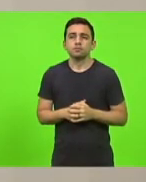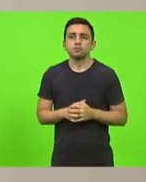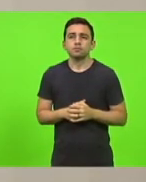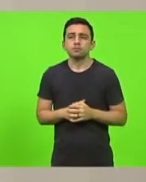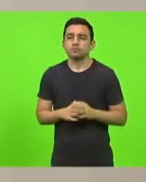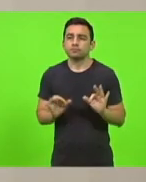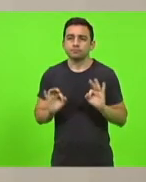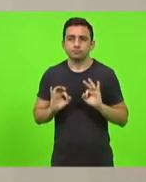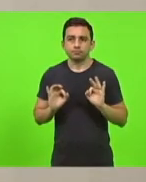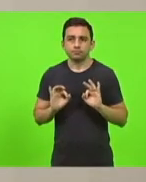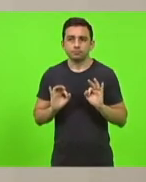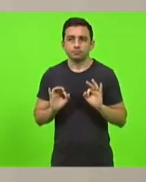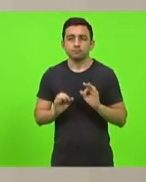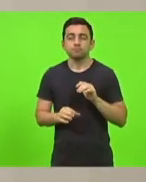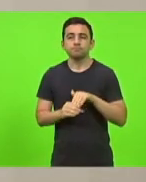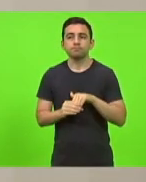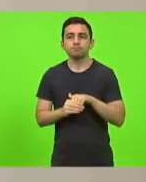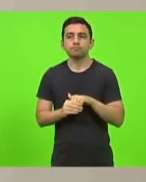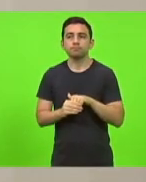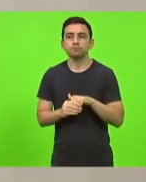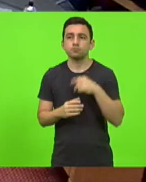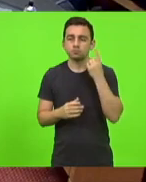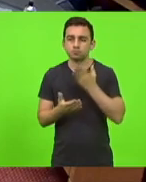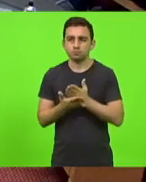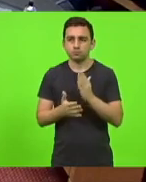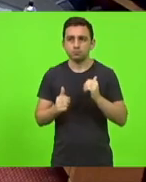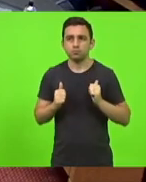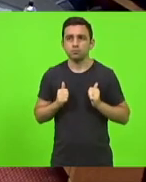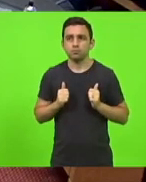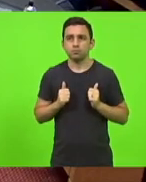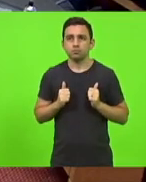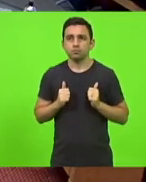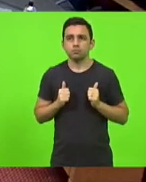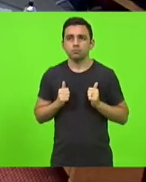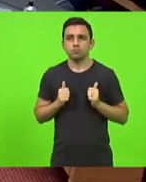Não havendo quem queira discutir, em votação. Deputados que aprovam, permaneçam como se encontram.